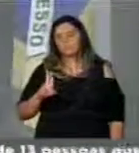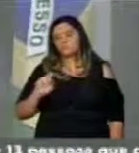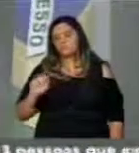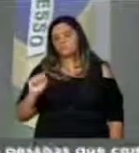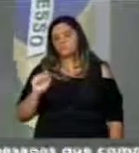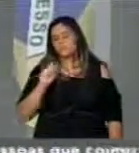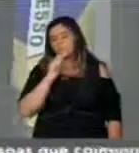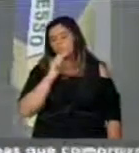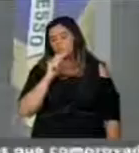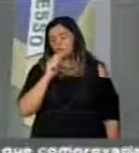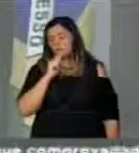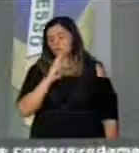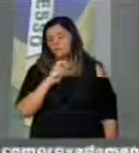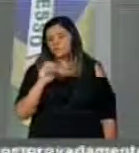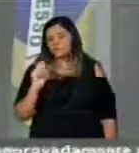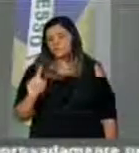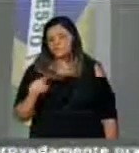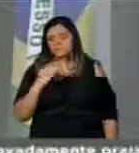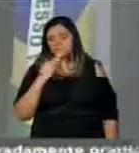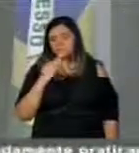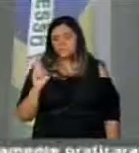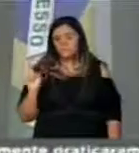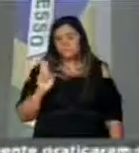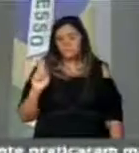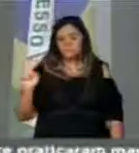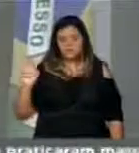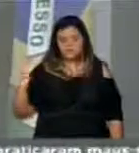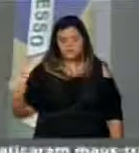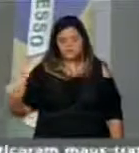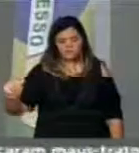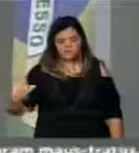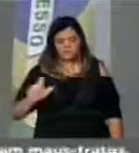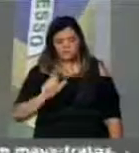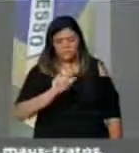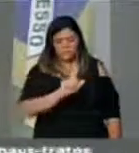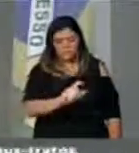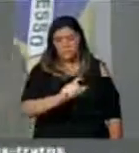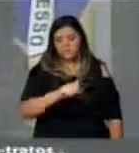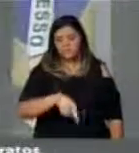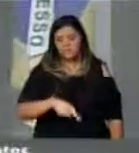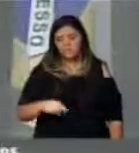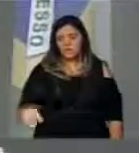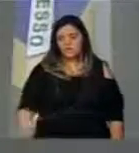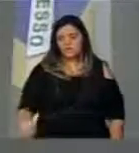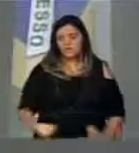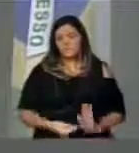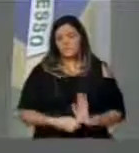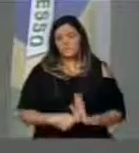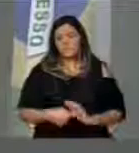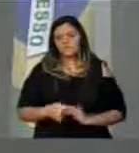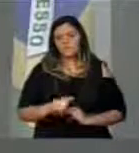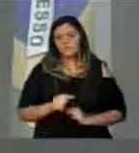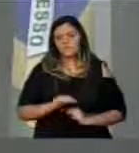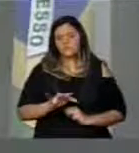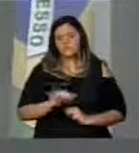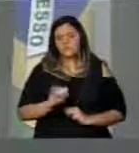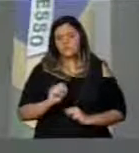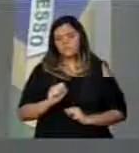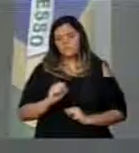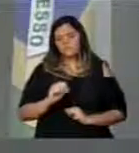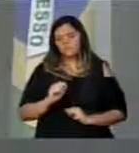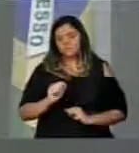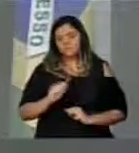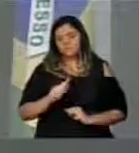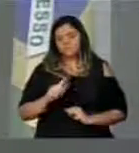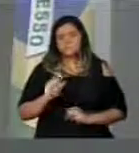na revisão da meta fiscal essa meta fiscal que protege o sistema financeiro essa meta fiscal que protege os juros